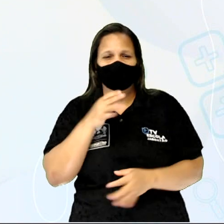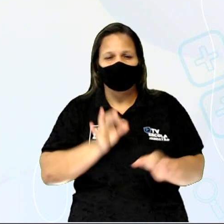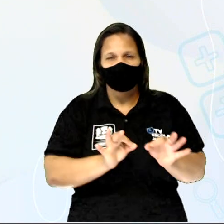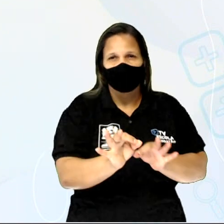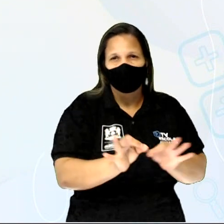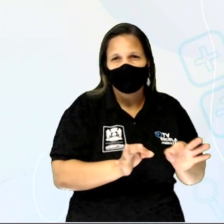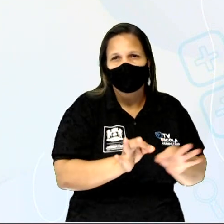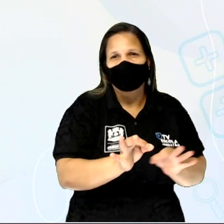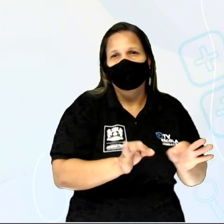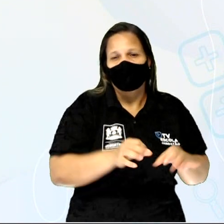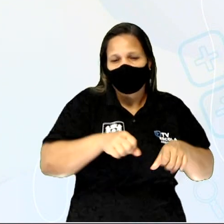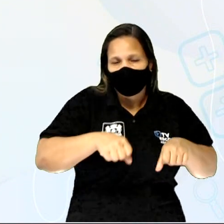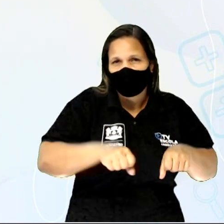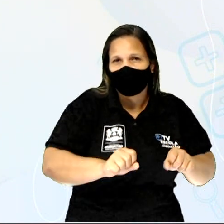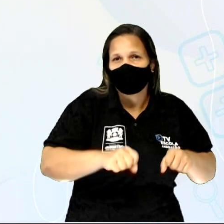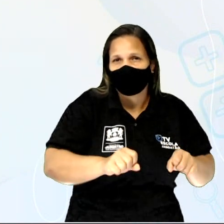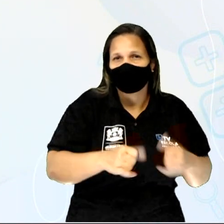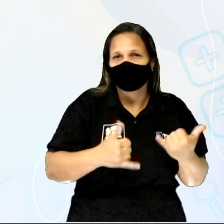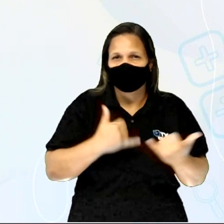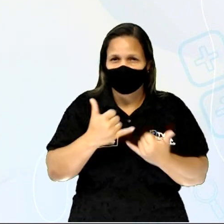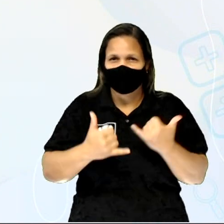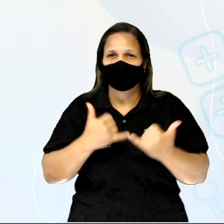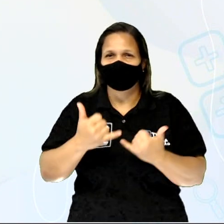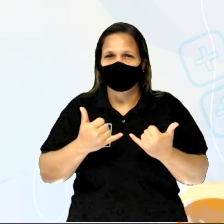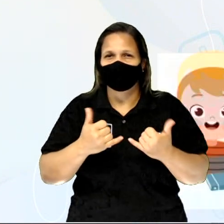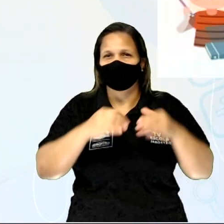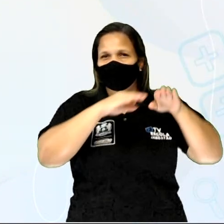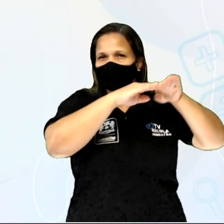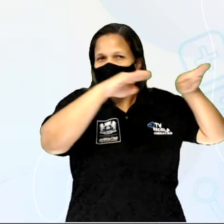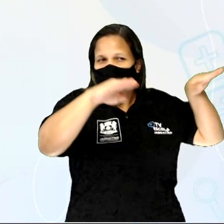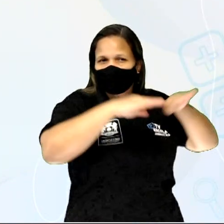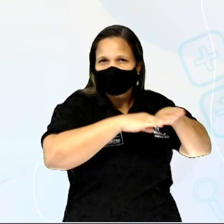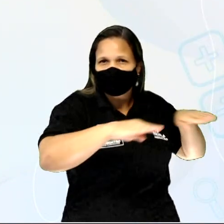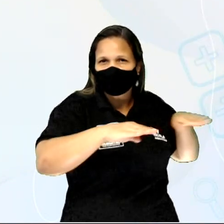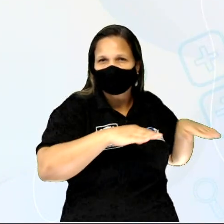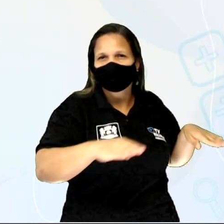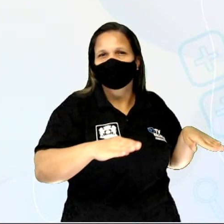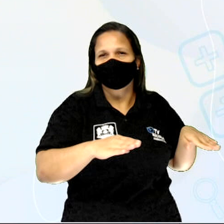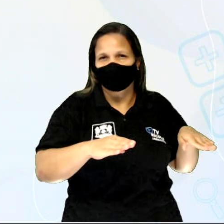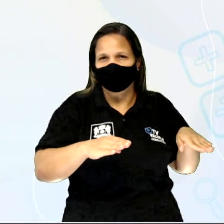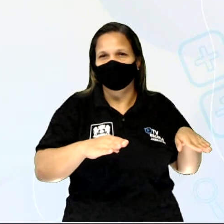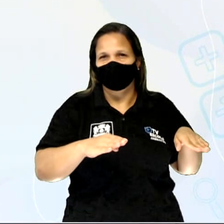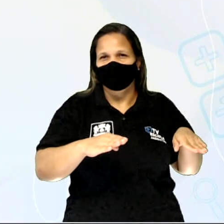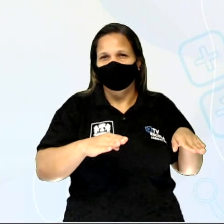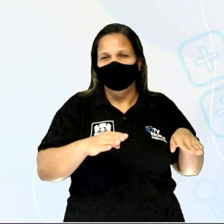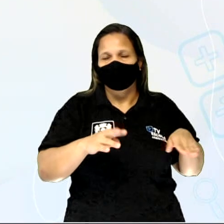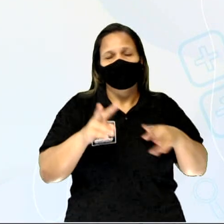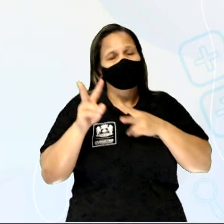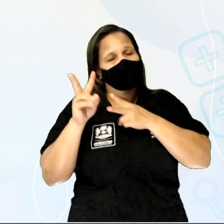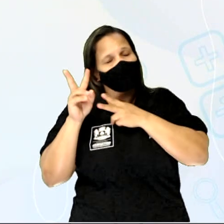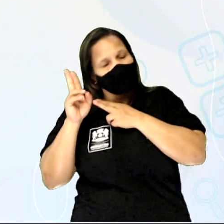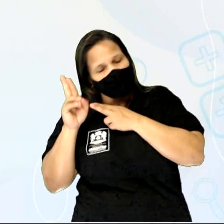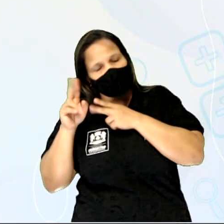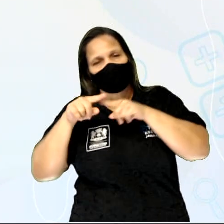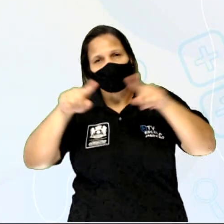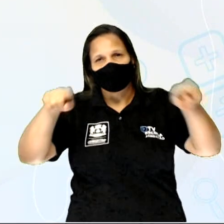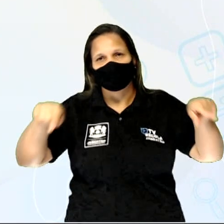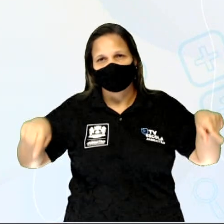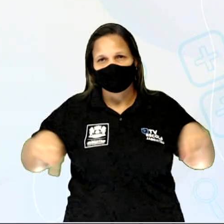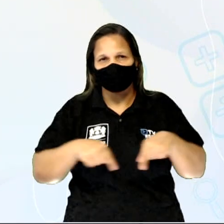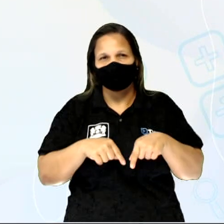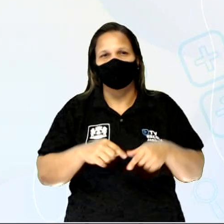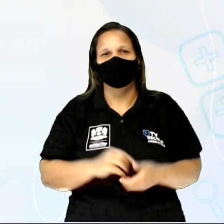mini motocicletas nas prateleiras do seu quarto Olha só o Murilo e olha só as mini